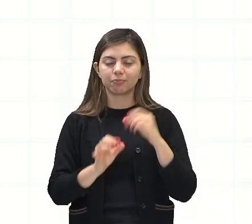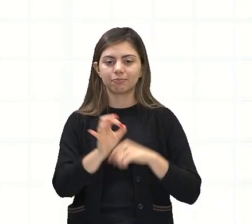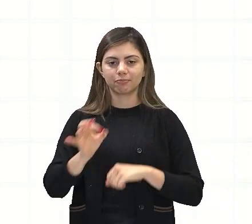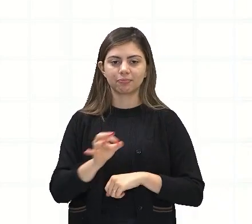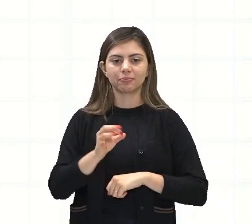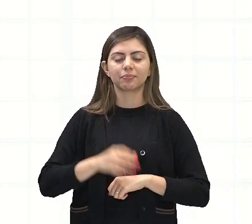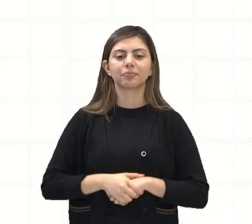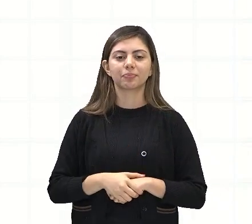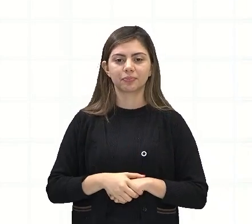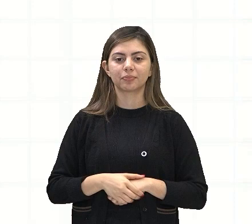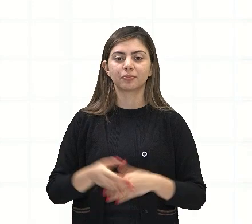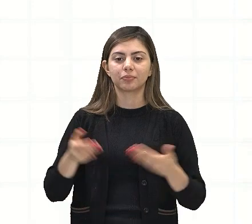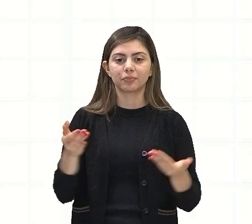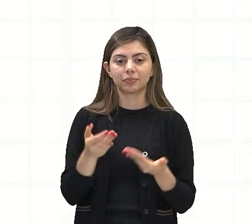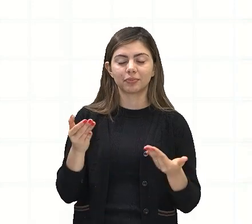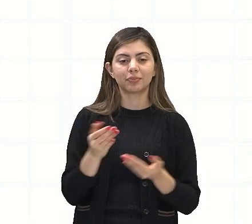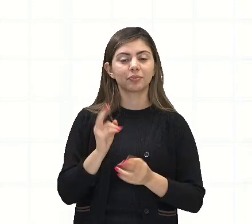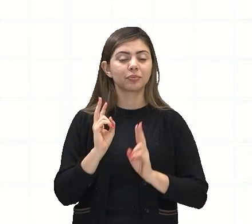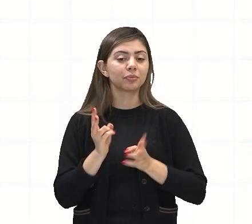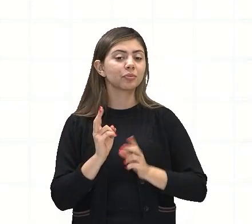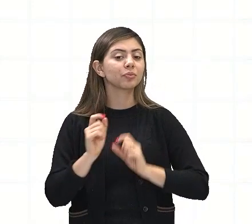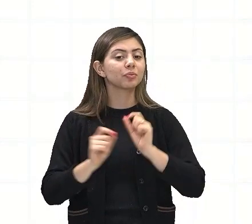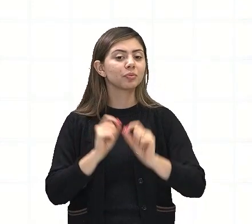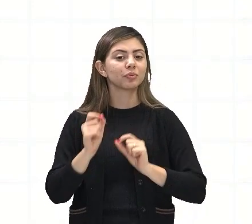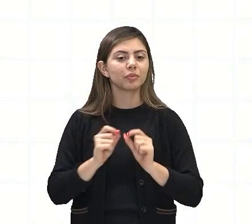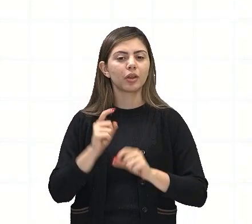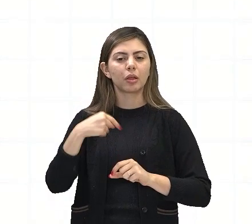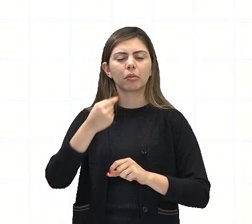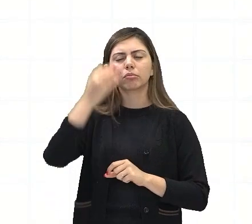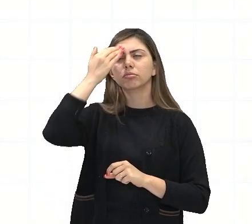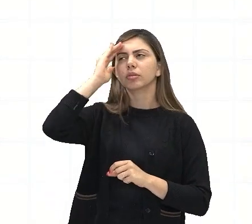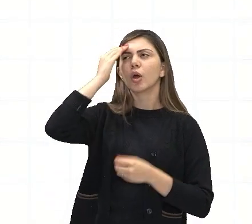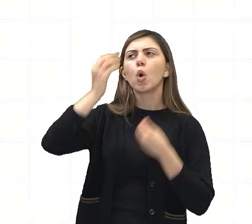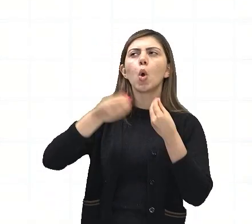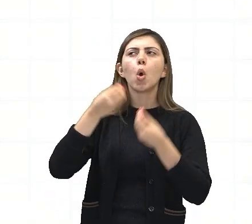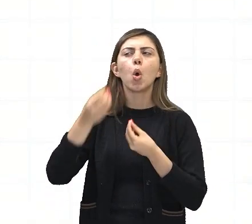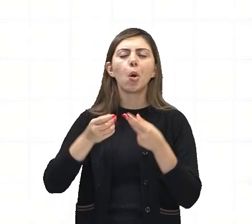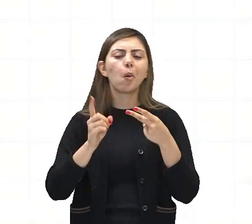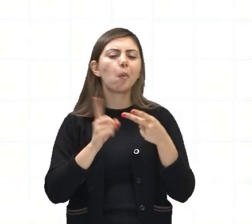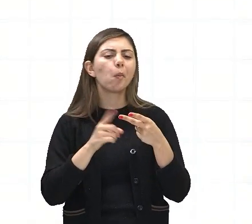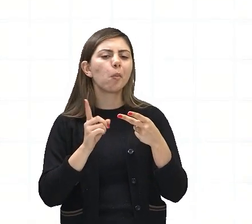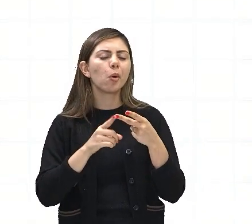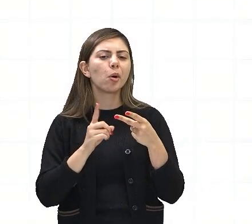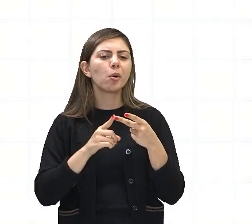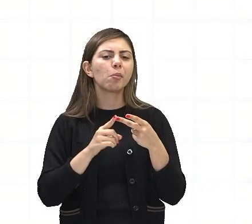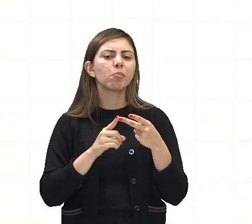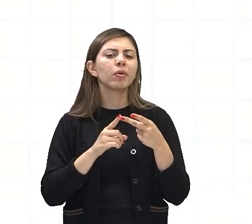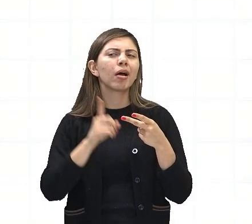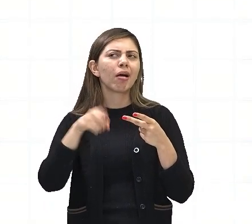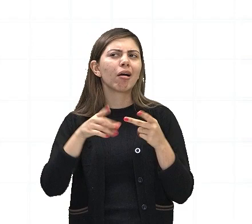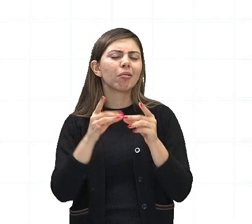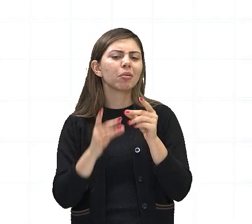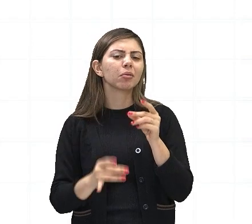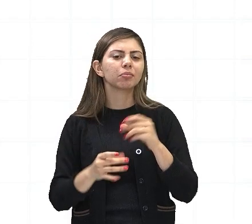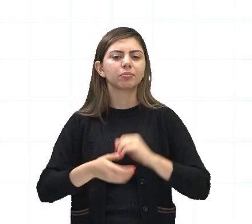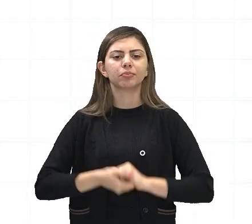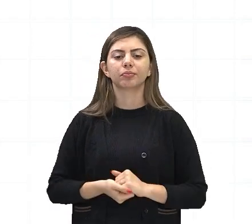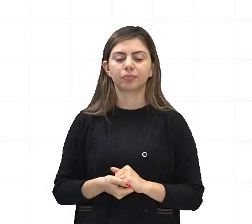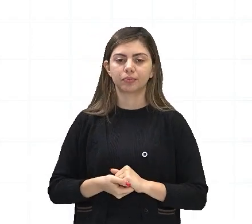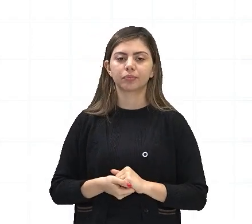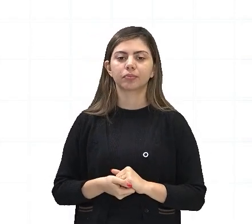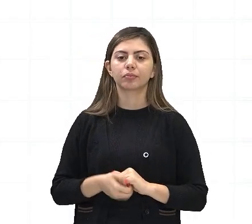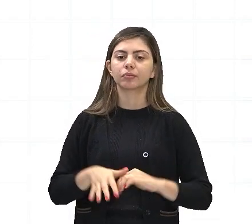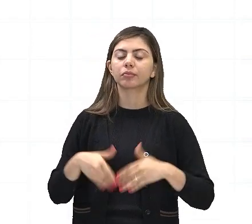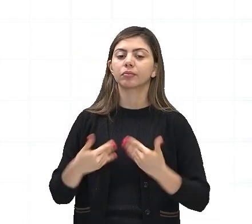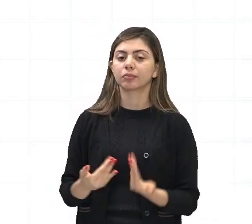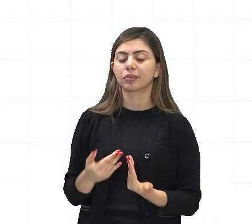Seguindo, amores, vamos seguir então para nós compreendermos mais um pouco sobre esse texto, esse tipo textual. É desse modo,